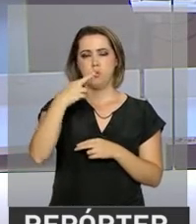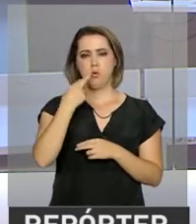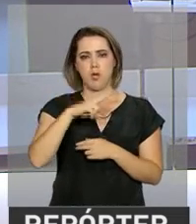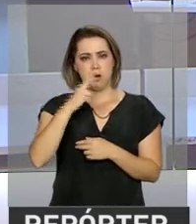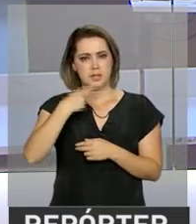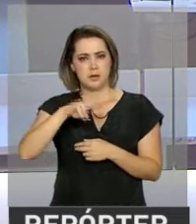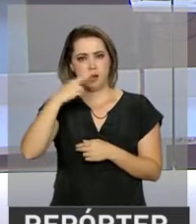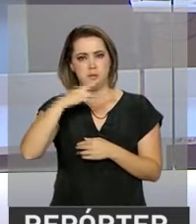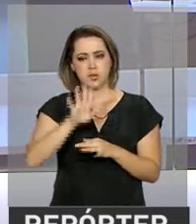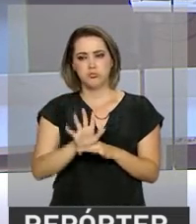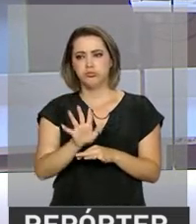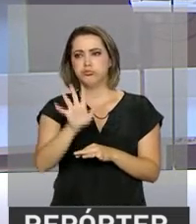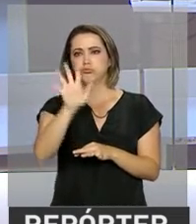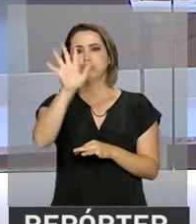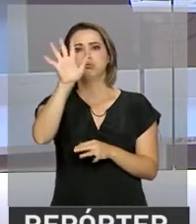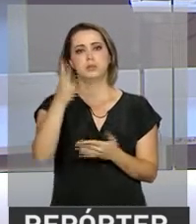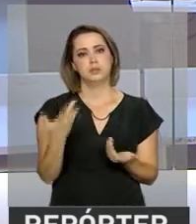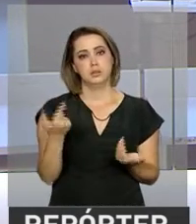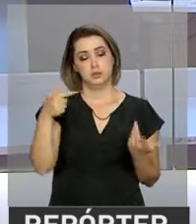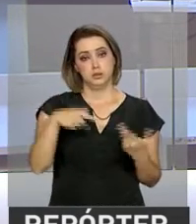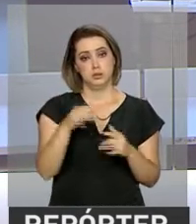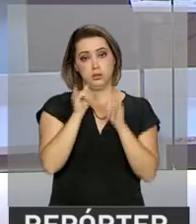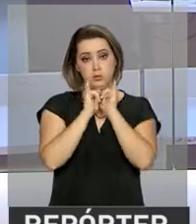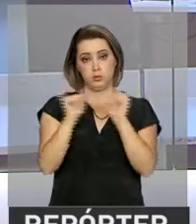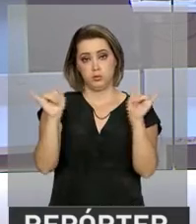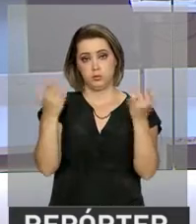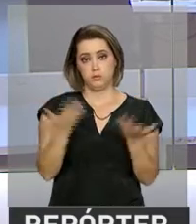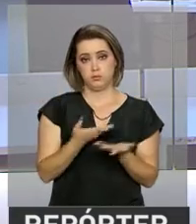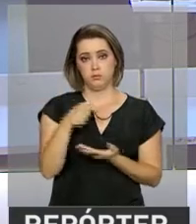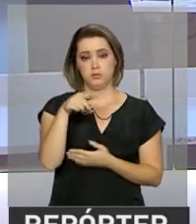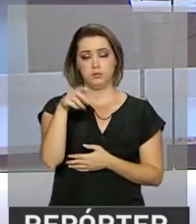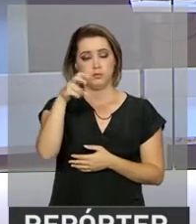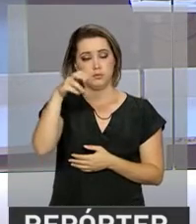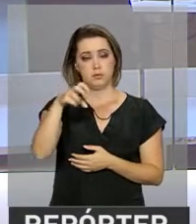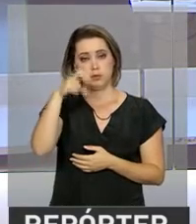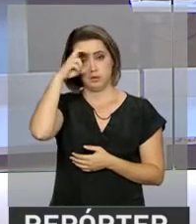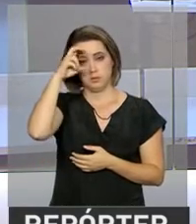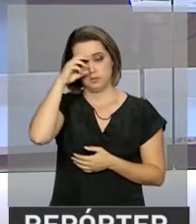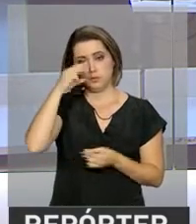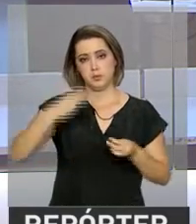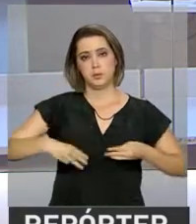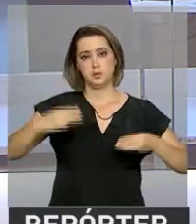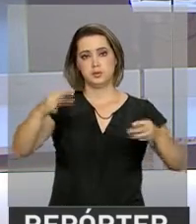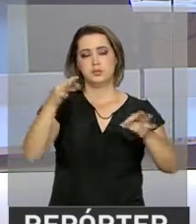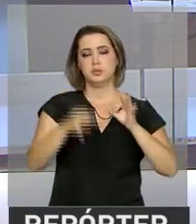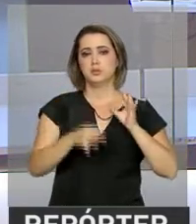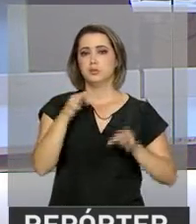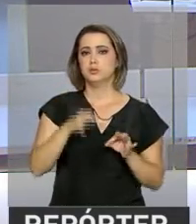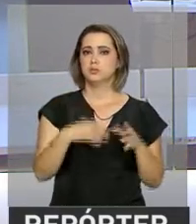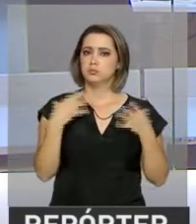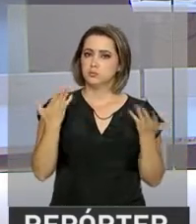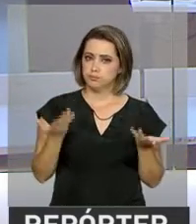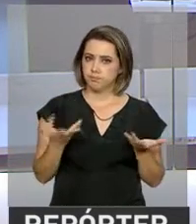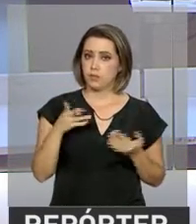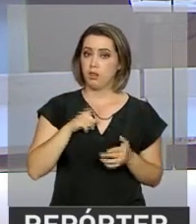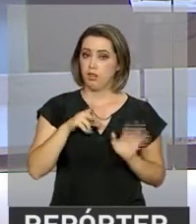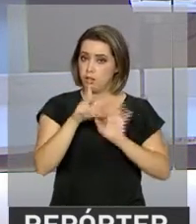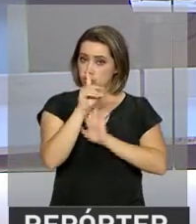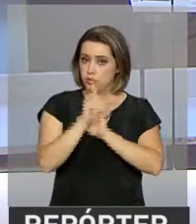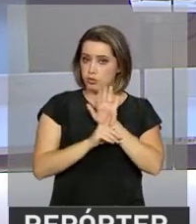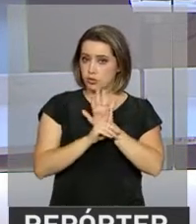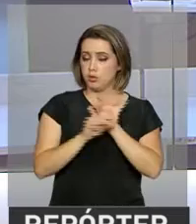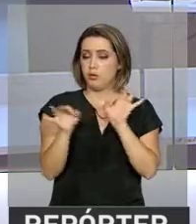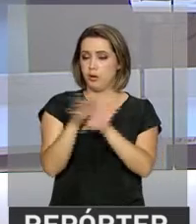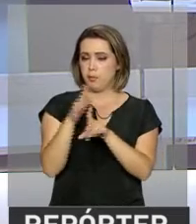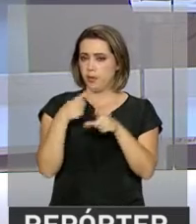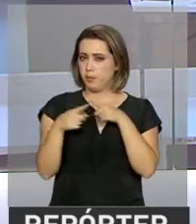2016, de acordo com dados divulgados nesta quinta-feira pelo Ministério da Justiça. Para fazer valer direitos e resolver os problemas